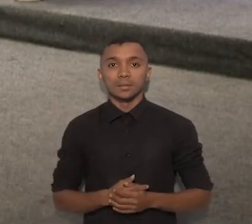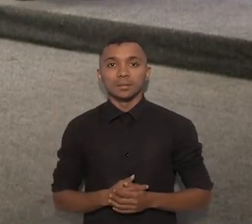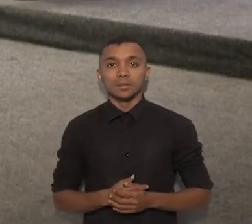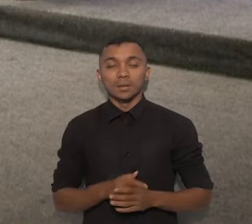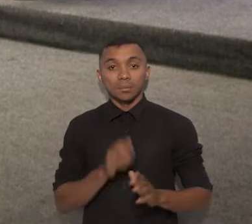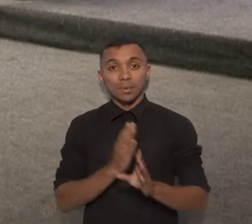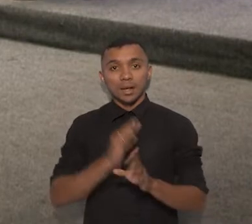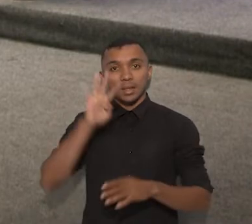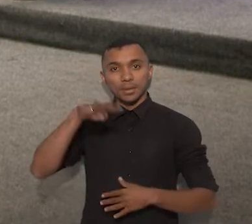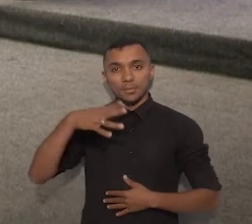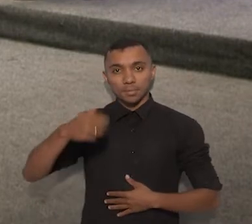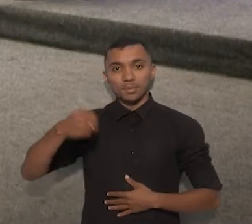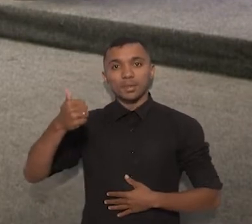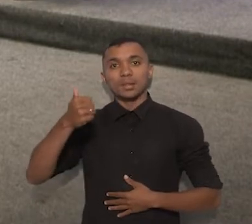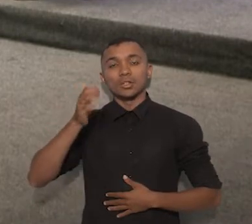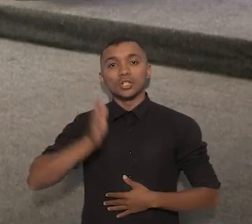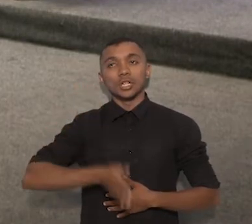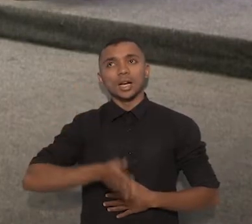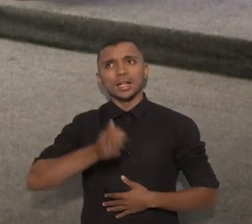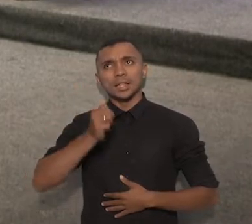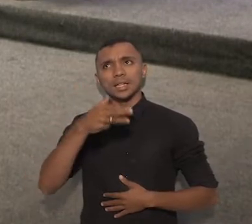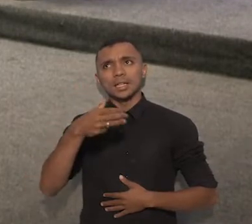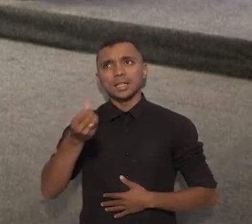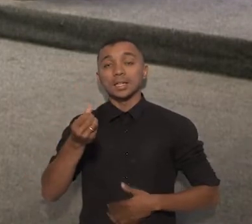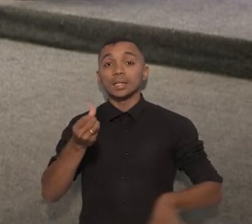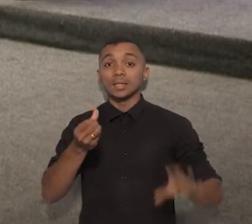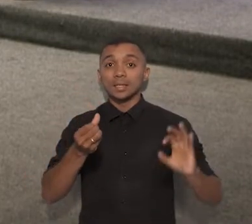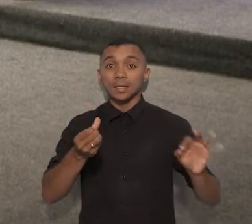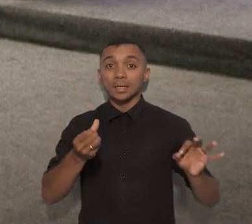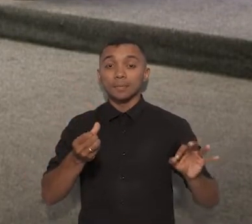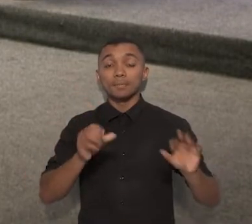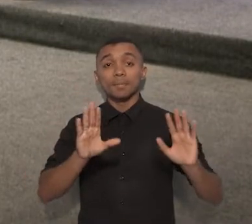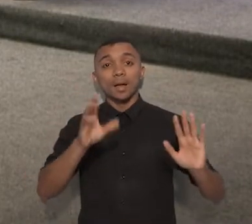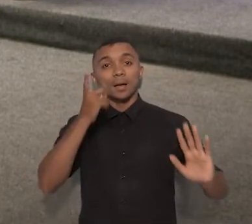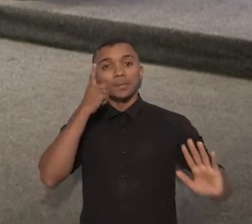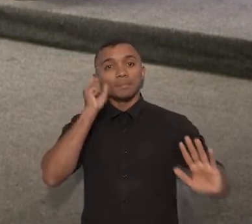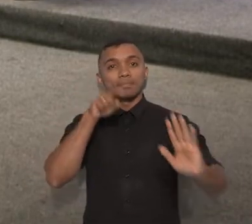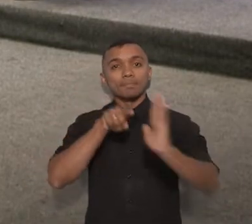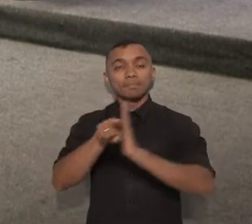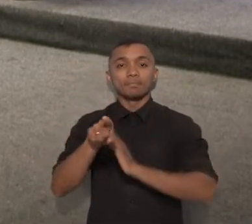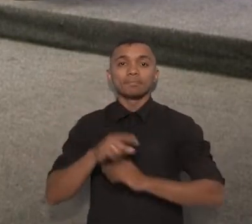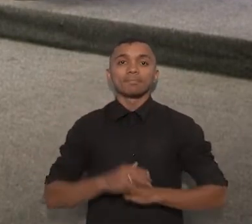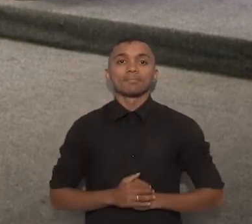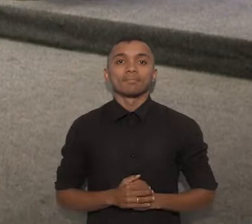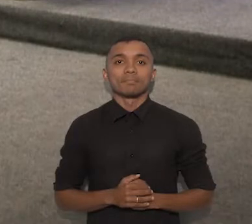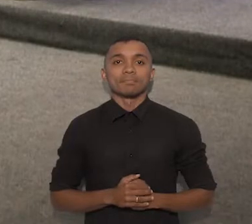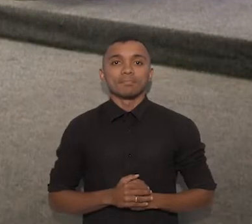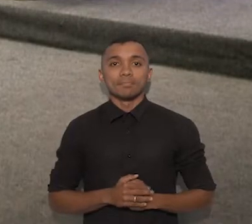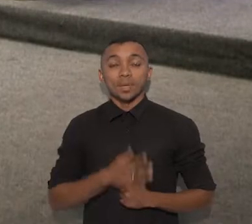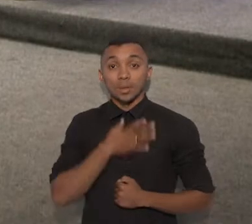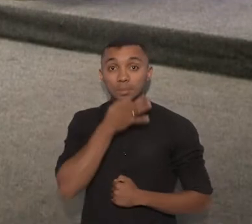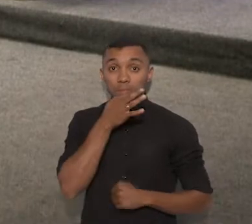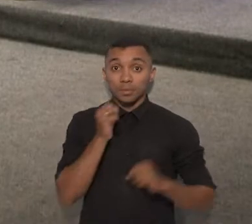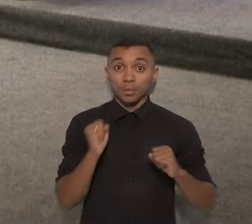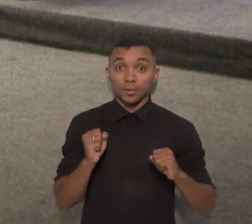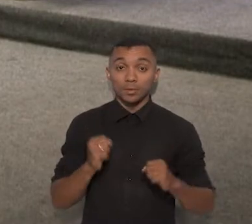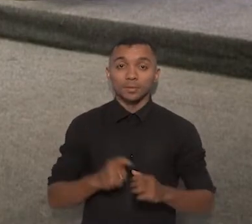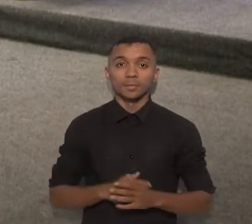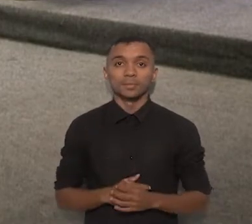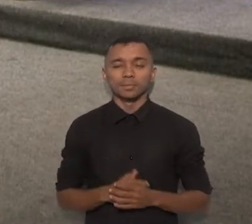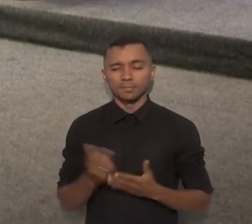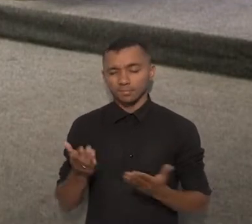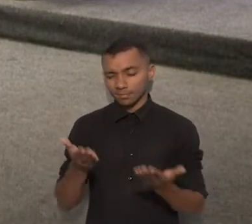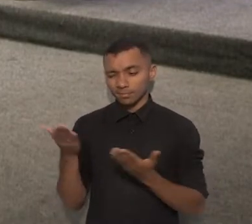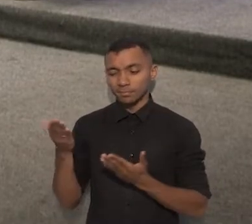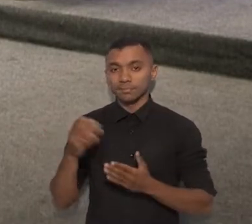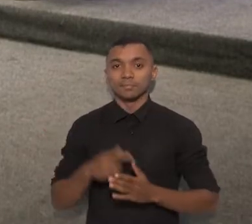tinha 36. É, o Cruzeiro. Cruzeiro. Exatamente. Então, mas de qualquer forma, eu acho... Além da... Posso fazer uma pergunta? Você tinha feito, eu ia responder